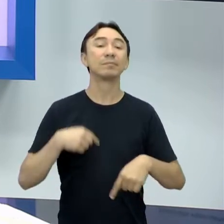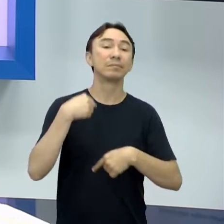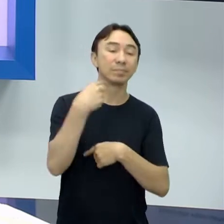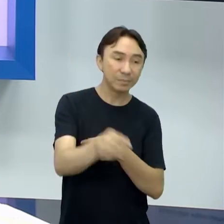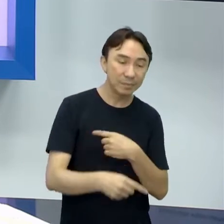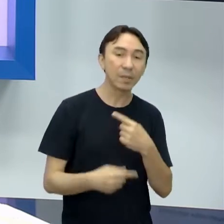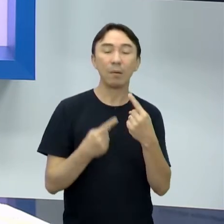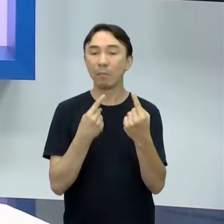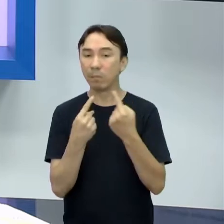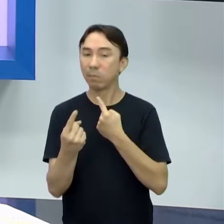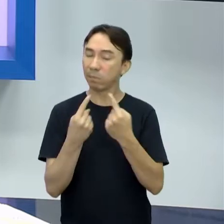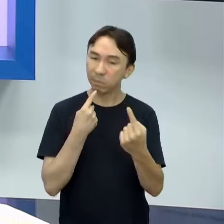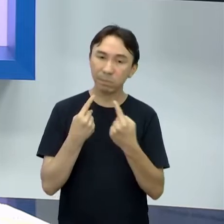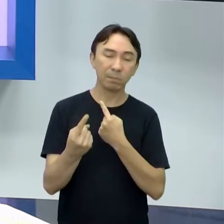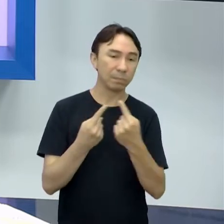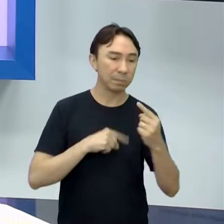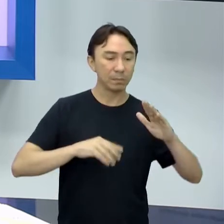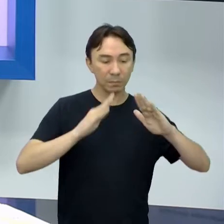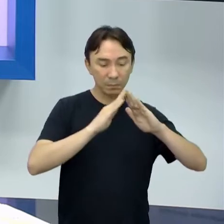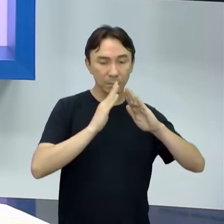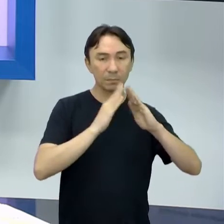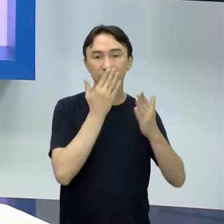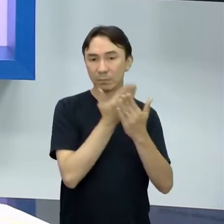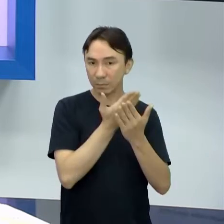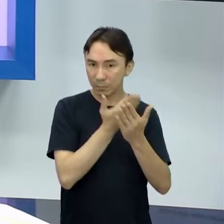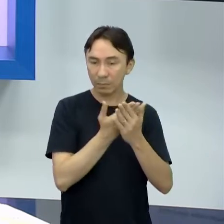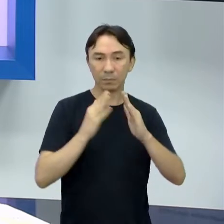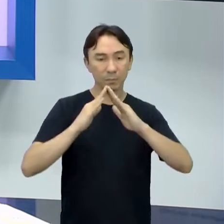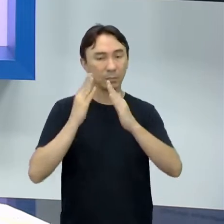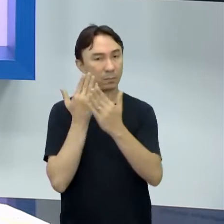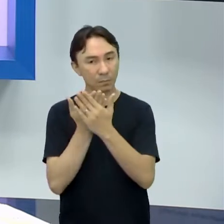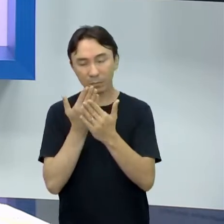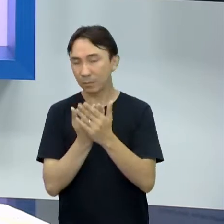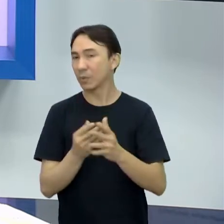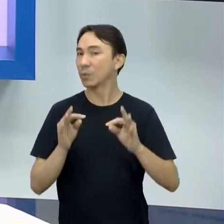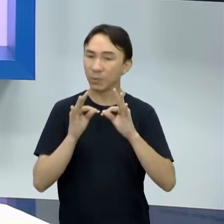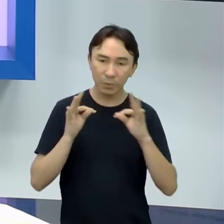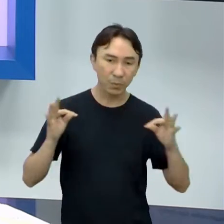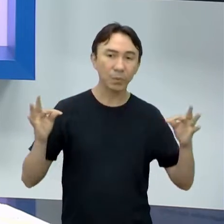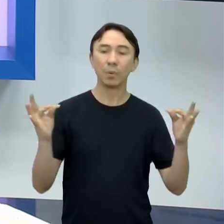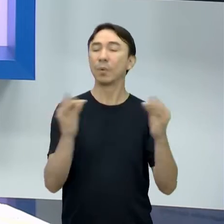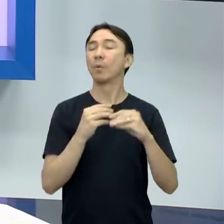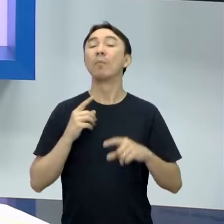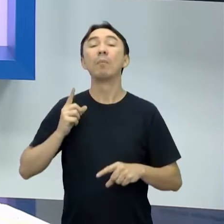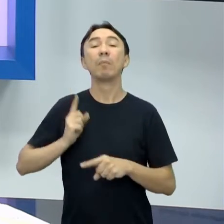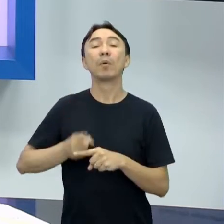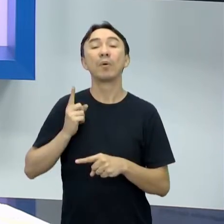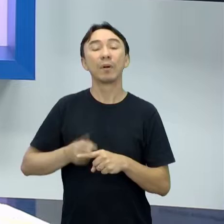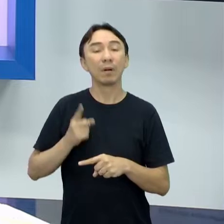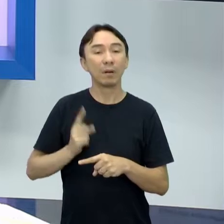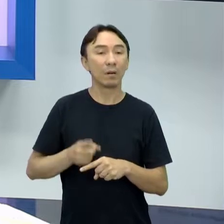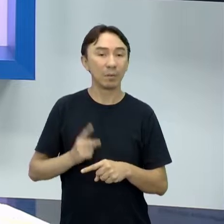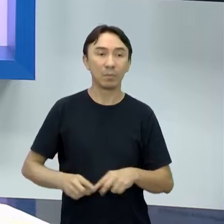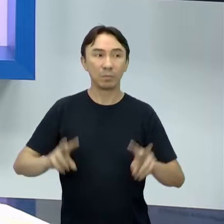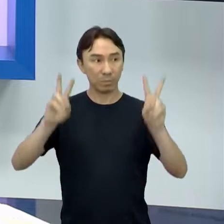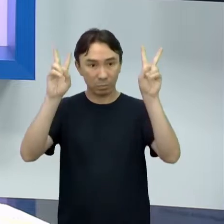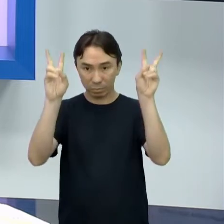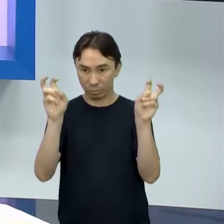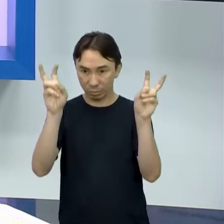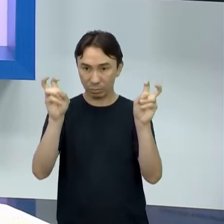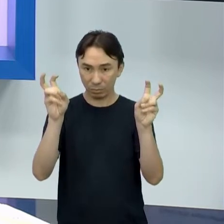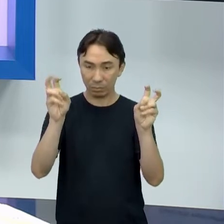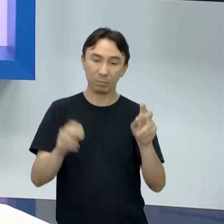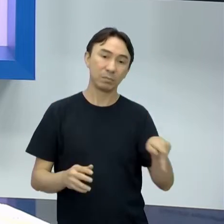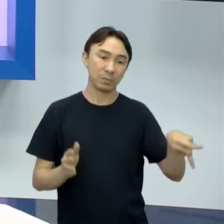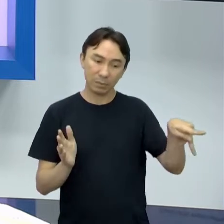em todas as escolas, em todas as instituições, porque esses assuntos eles são gerados aí para o mundo, né? A